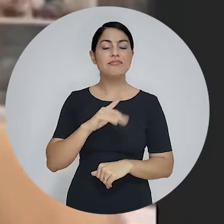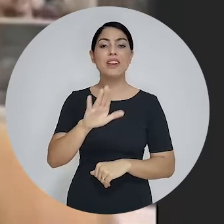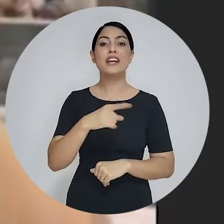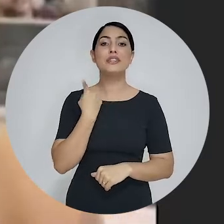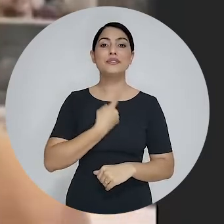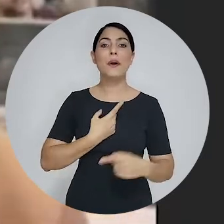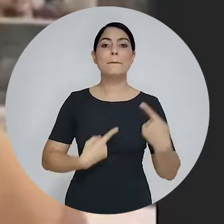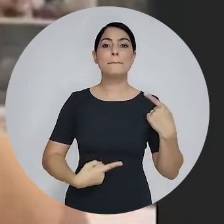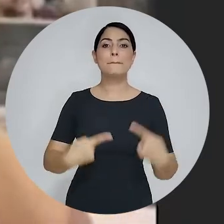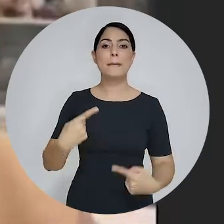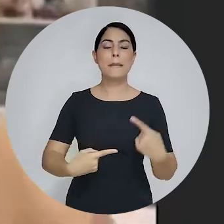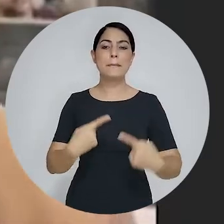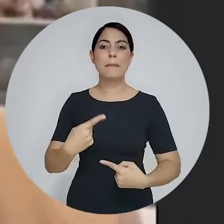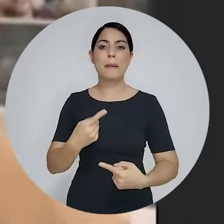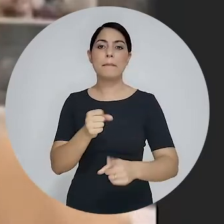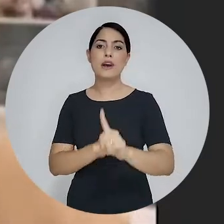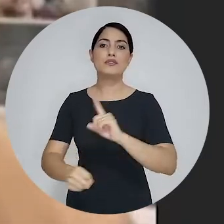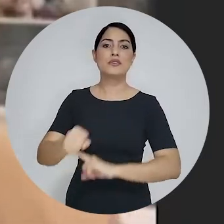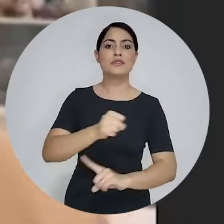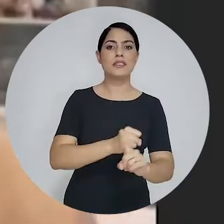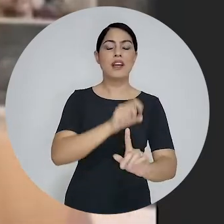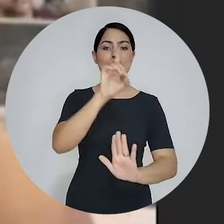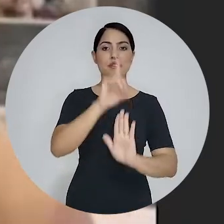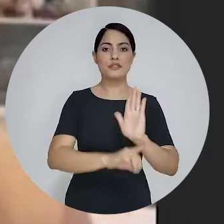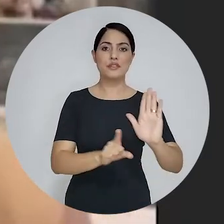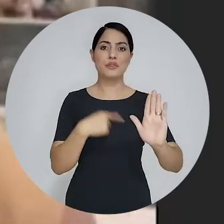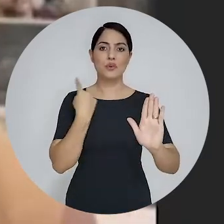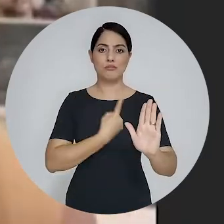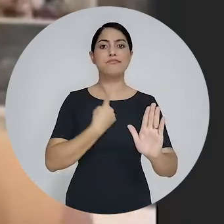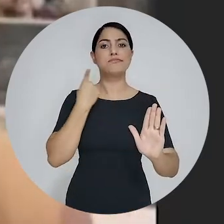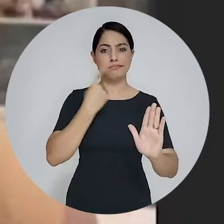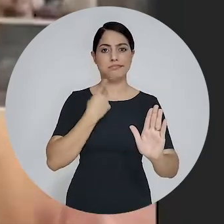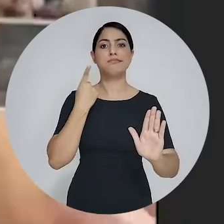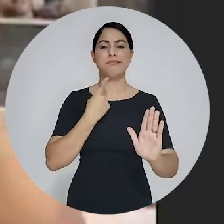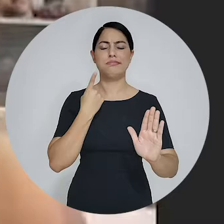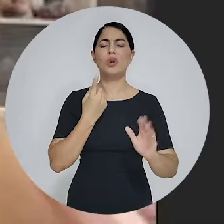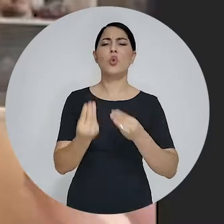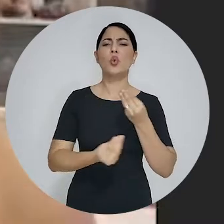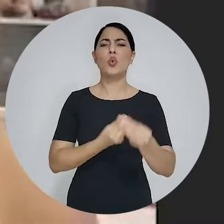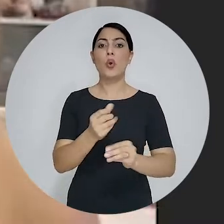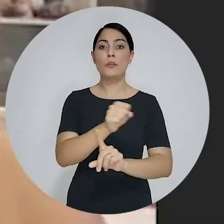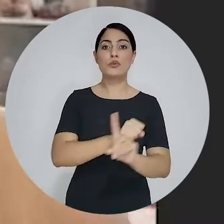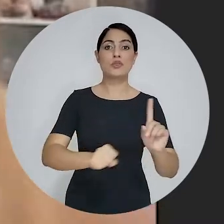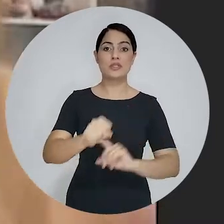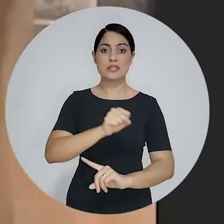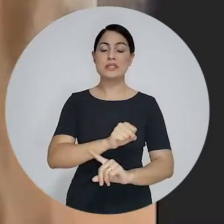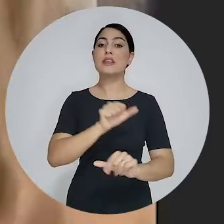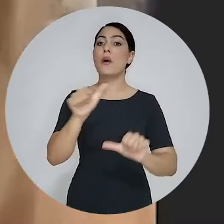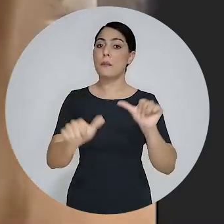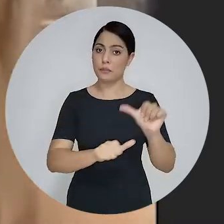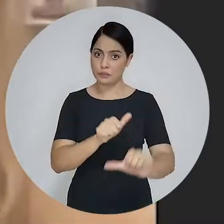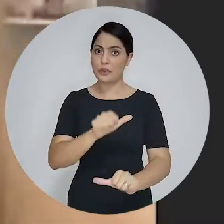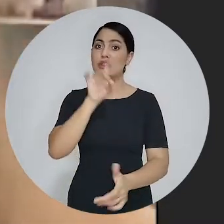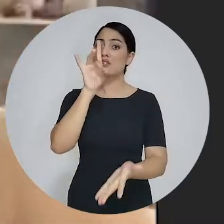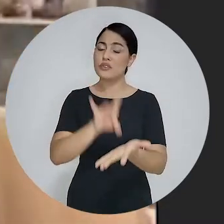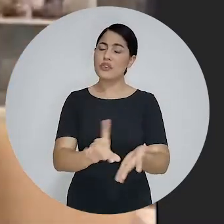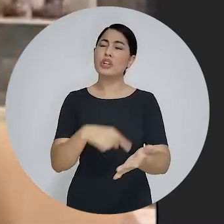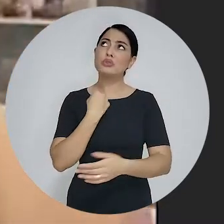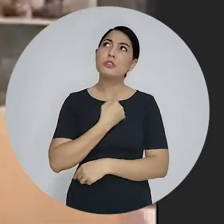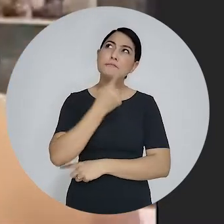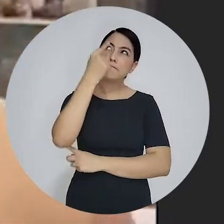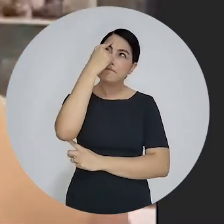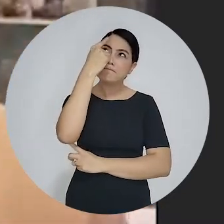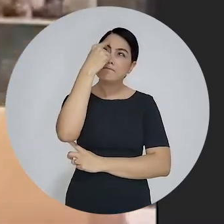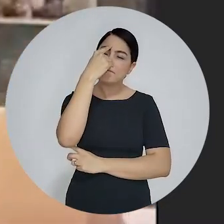E como nós temos uma atividade dinâmica e a sociedade, a atividade do direito, é uma atividade que acompanha as mudanças sociais,